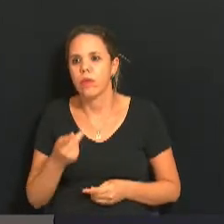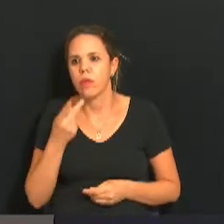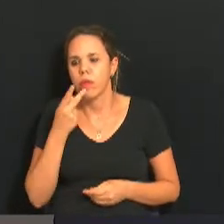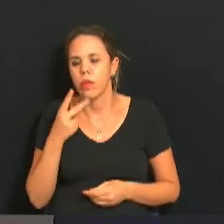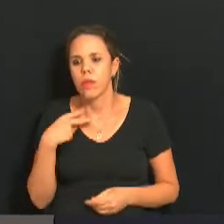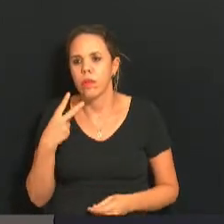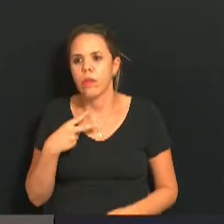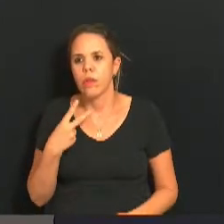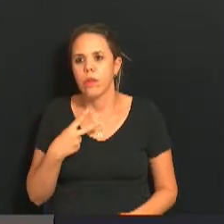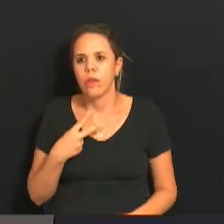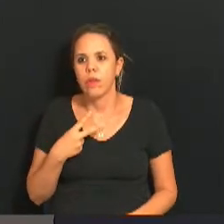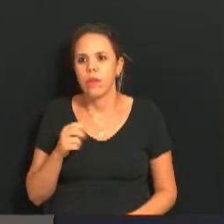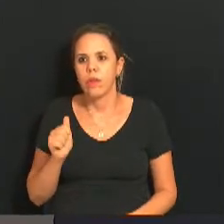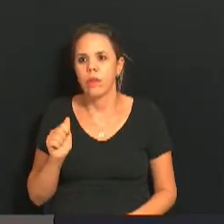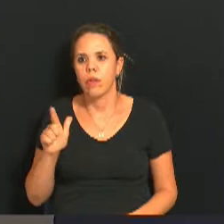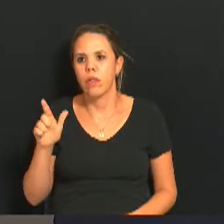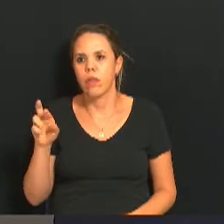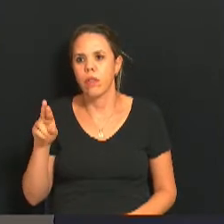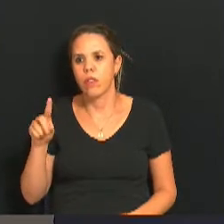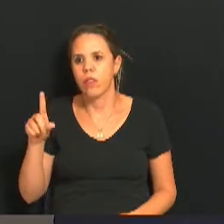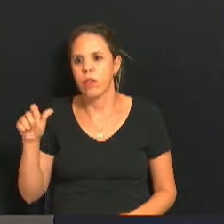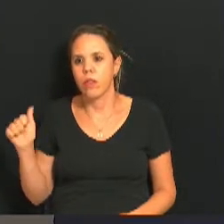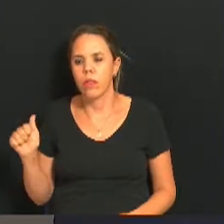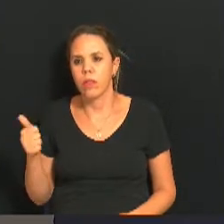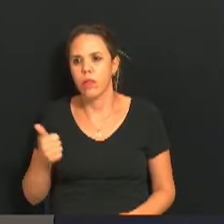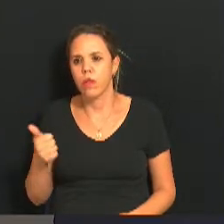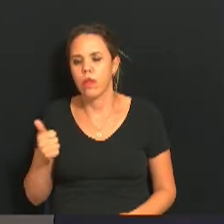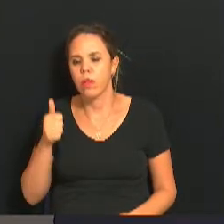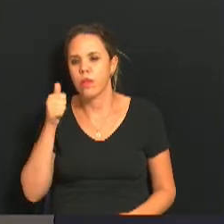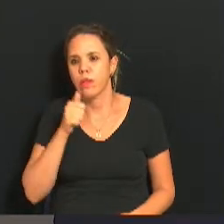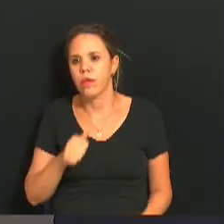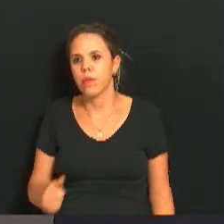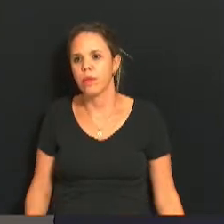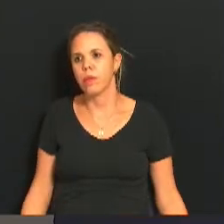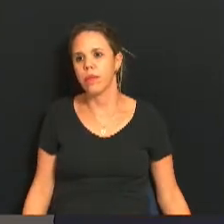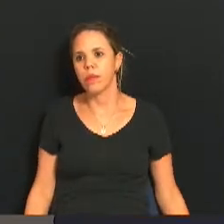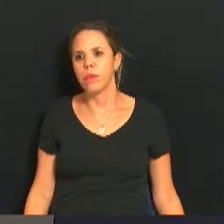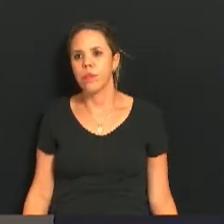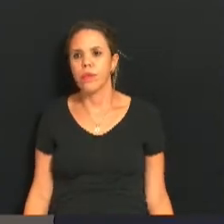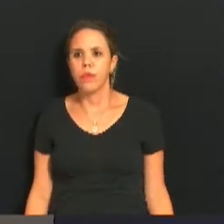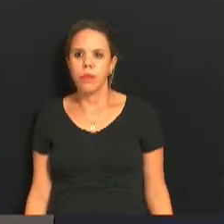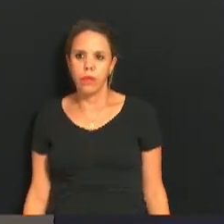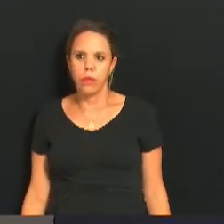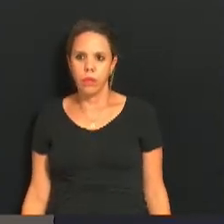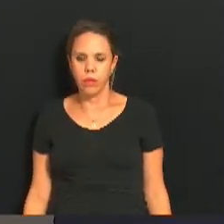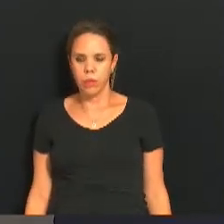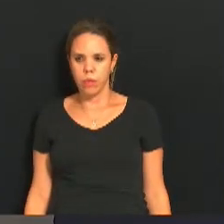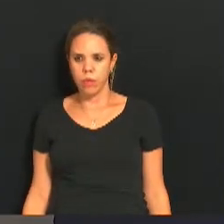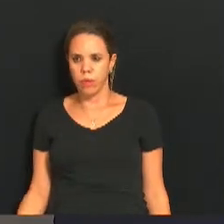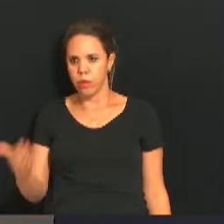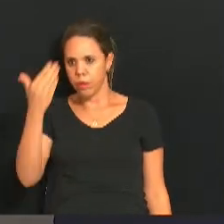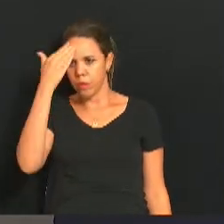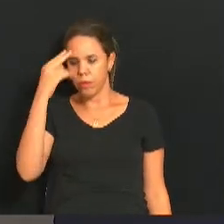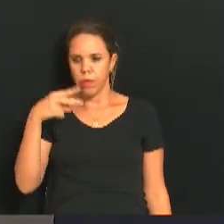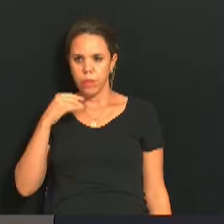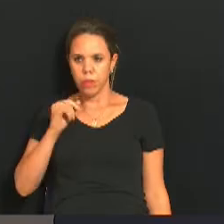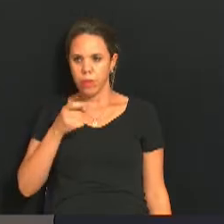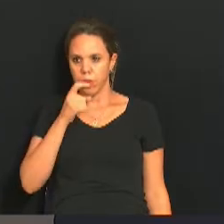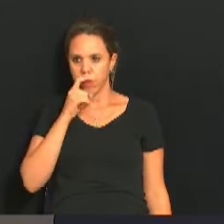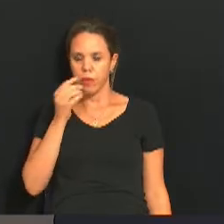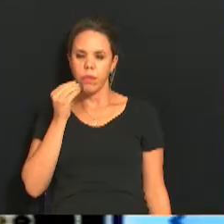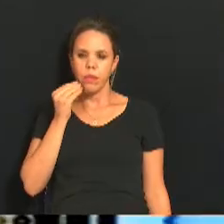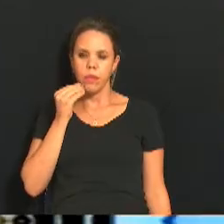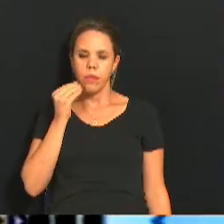a senhora Alexandra Caprioli primeiro as damas e pela